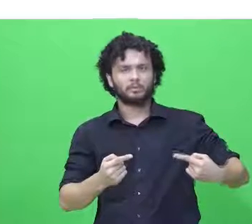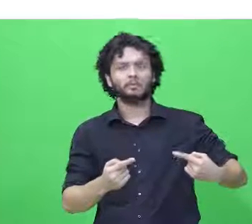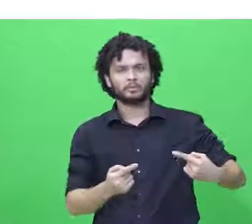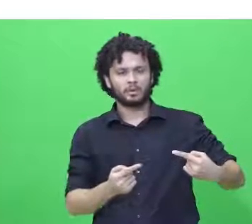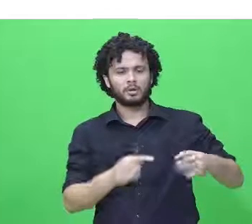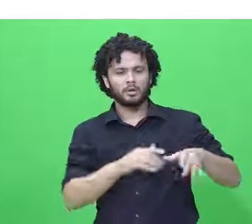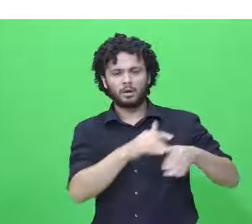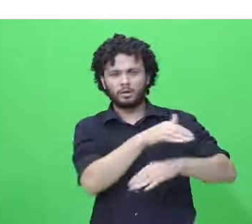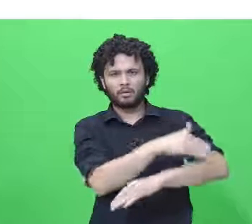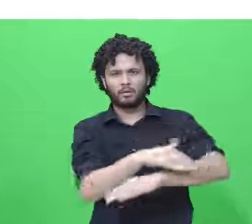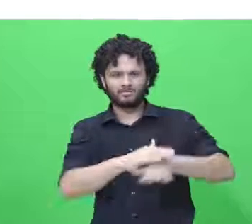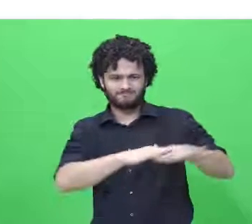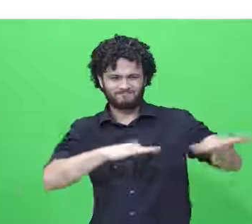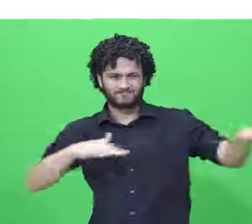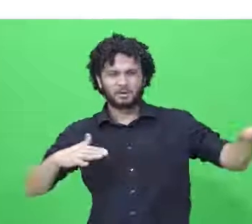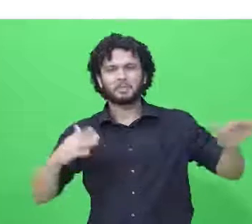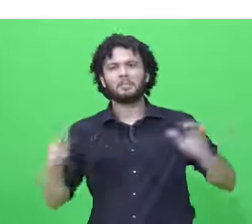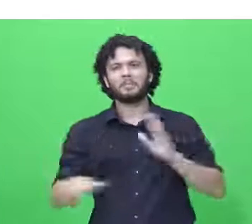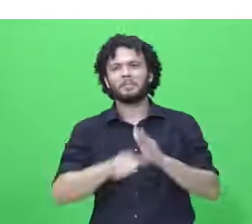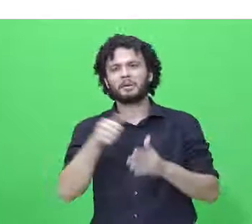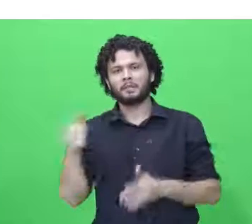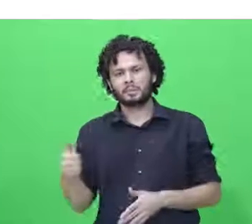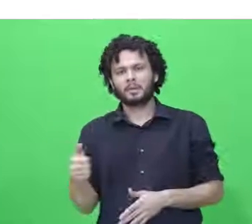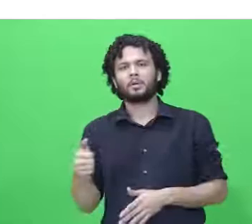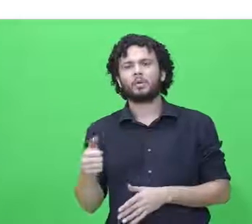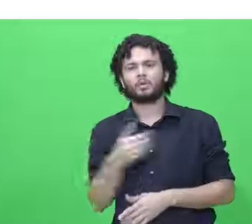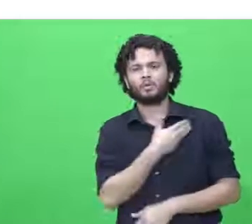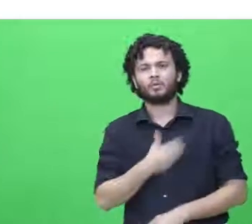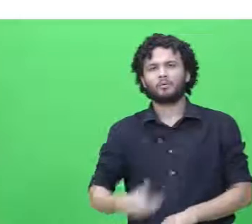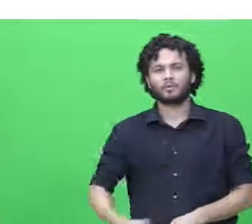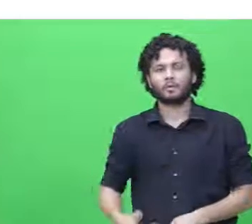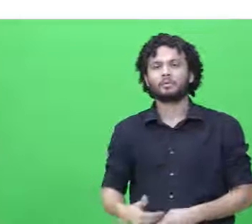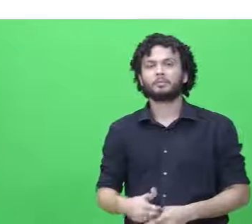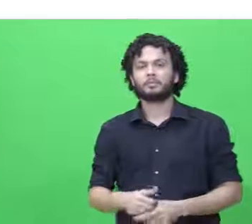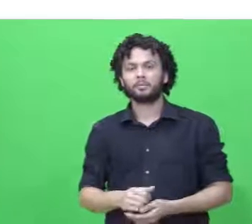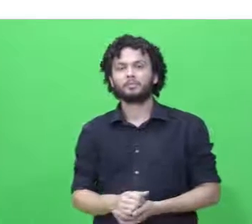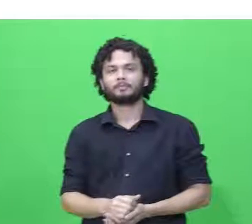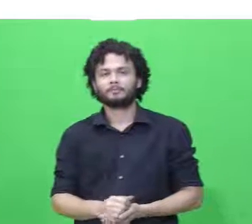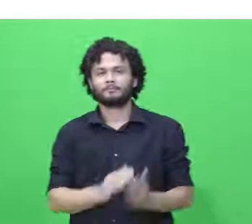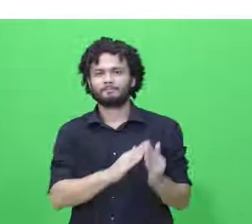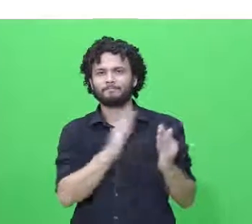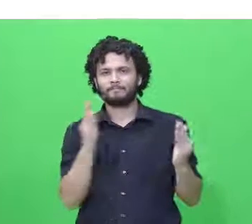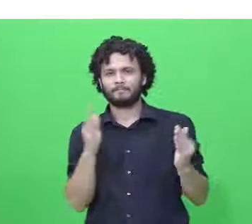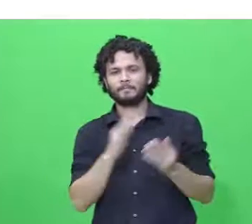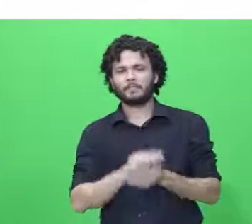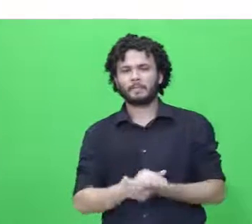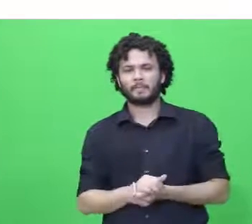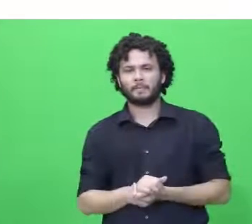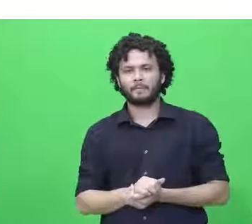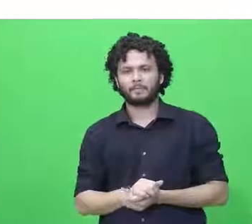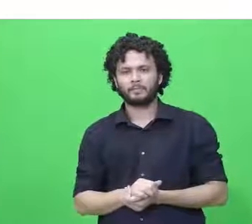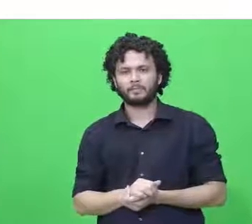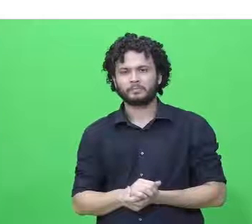ruas, e aí a gente tem, então, um primeiro governo varguista, que é, então, o governo provisório.